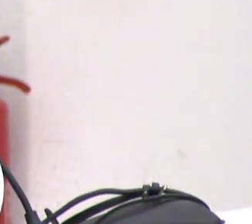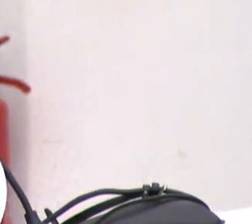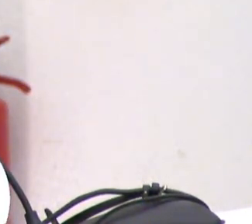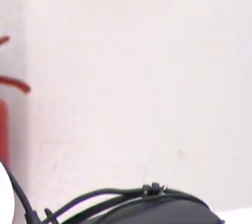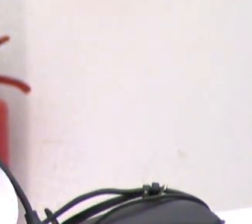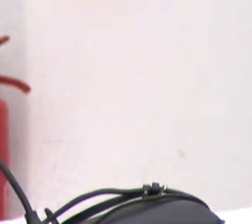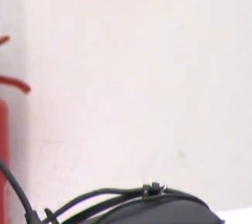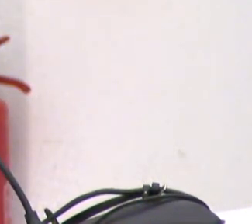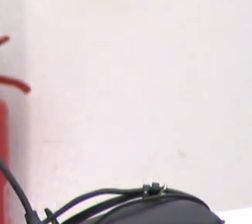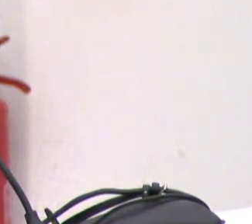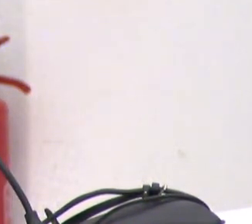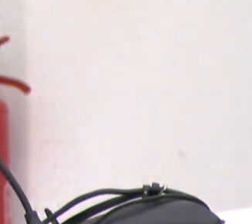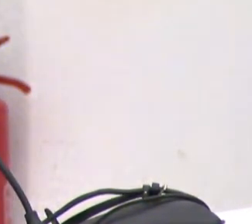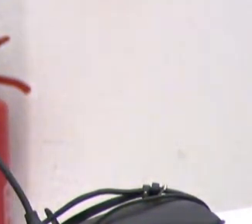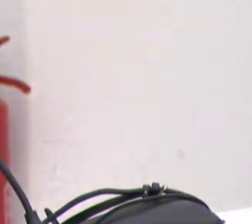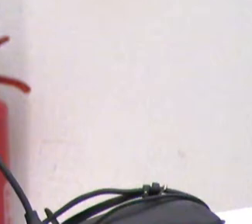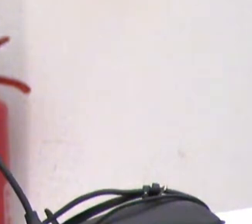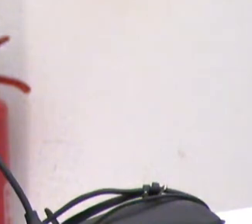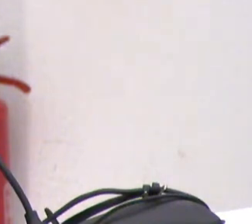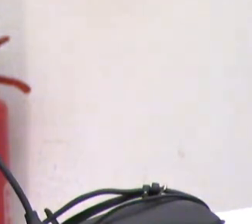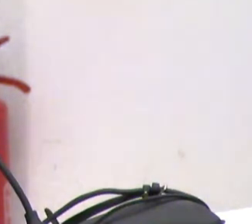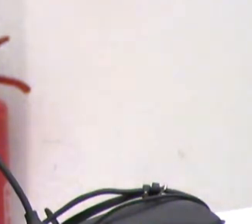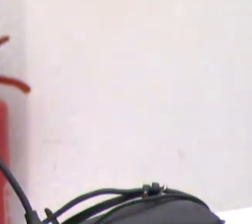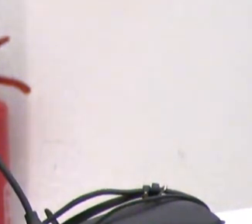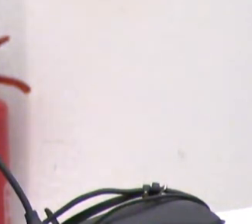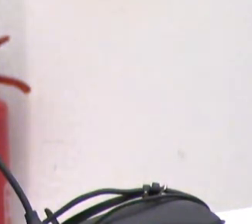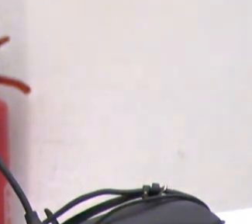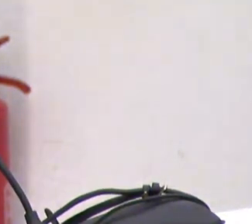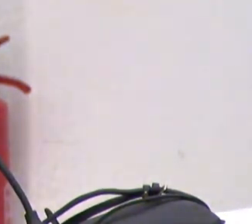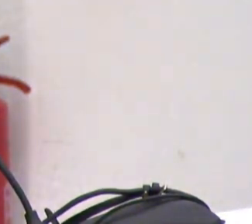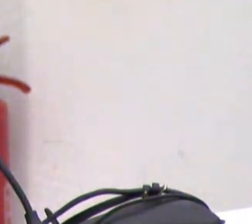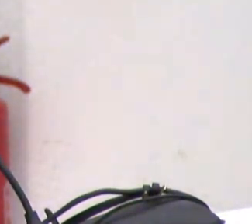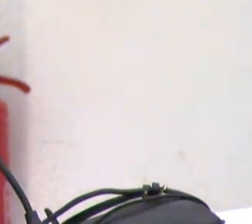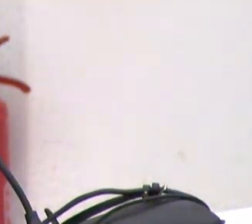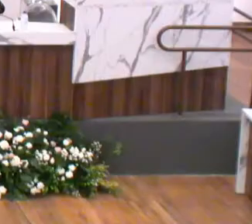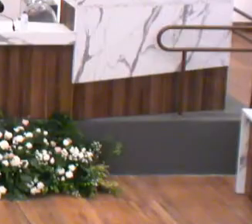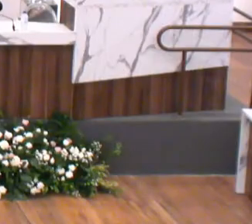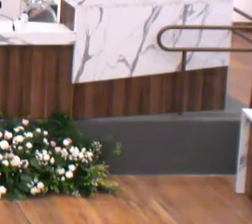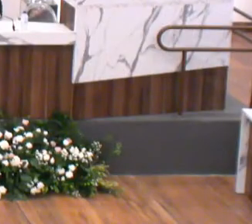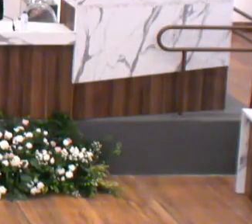pé e em posição de respeito, ouçamos o Hino Nacional Brasileiro.